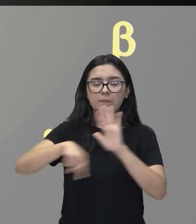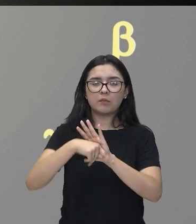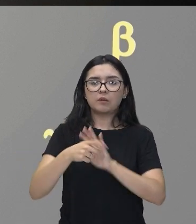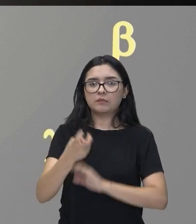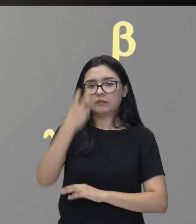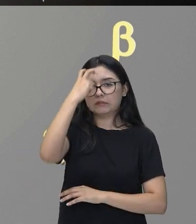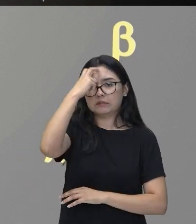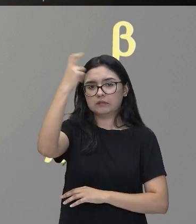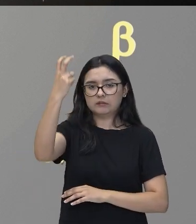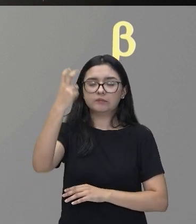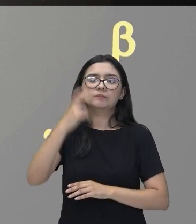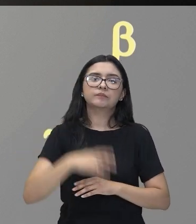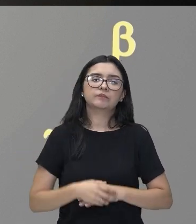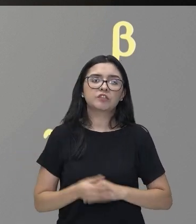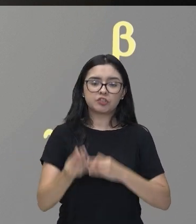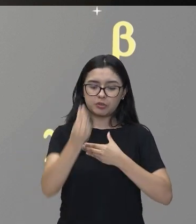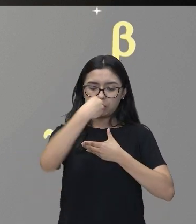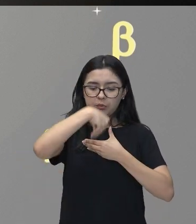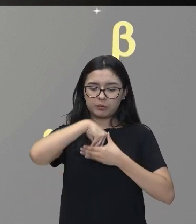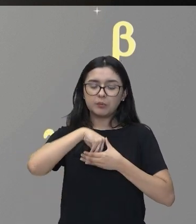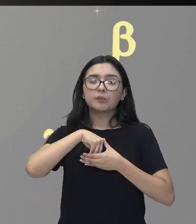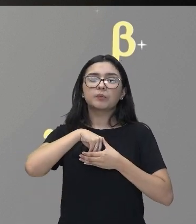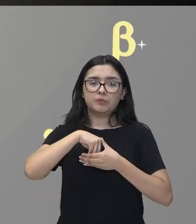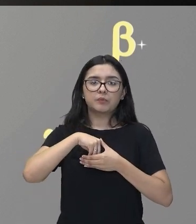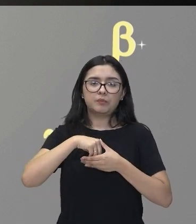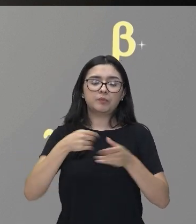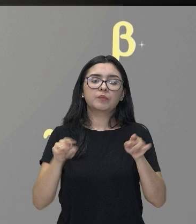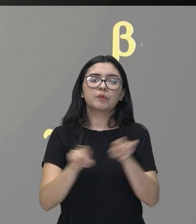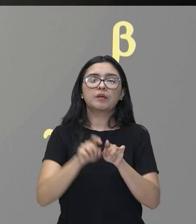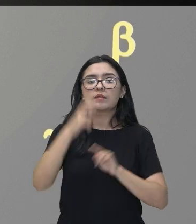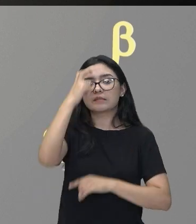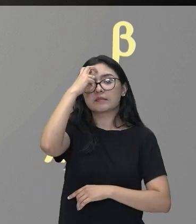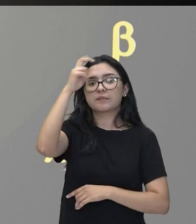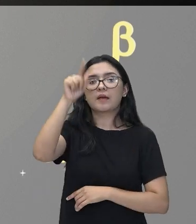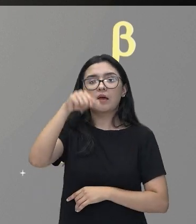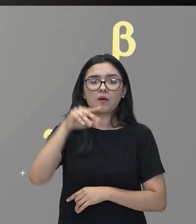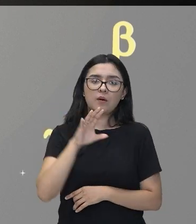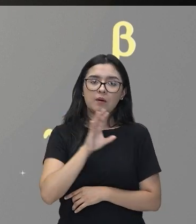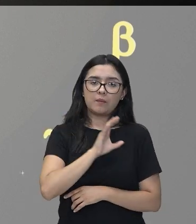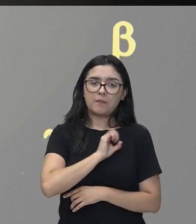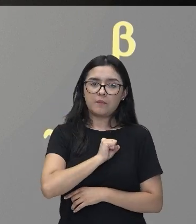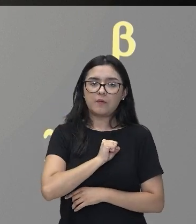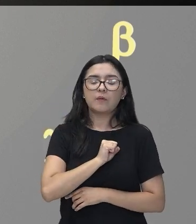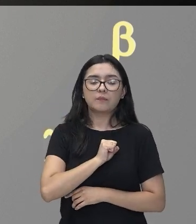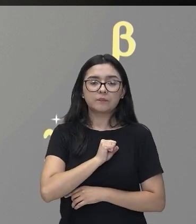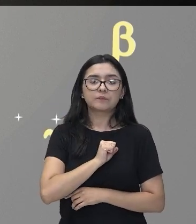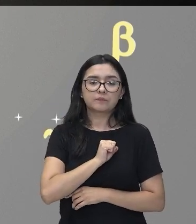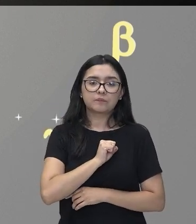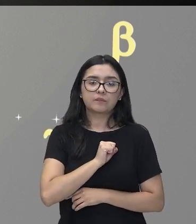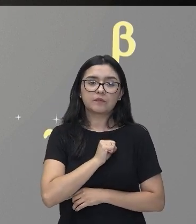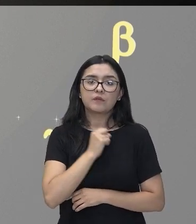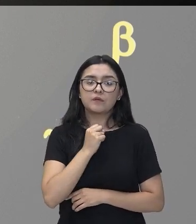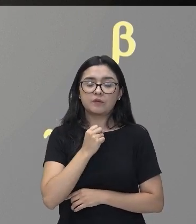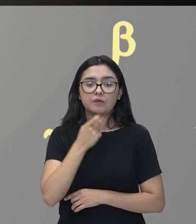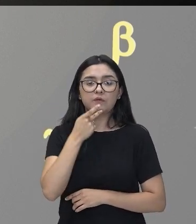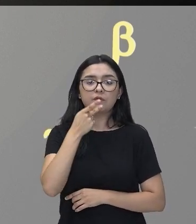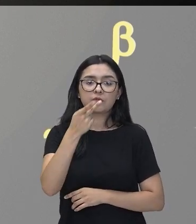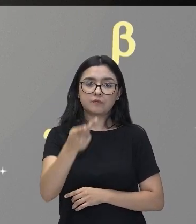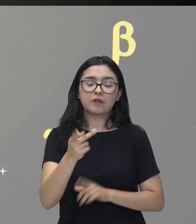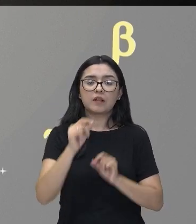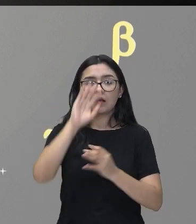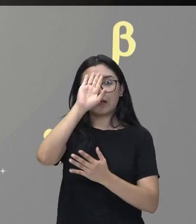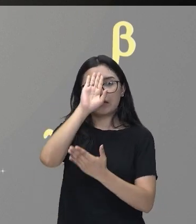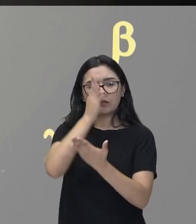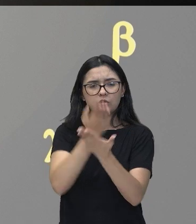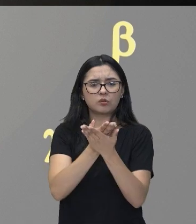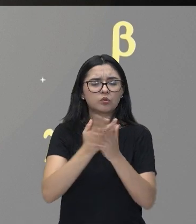sol interior. Esse saber era o amor. Com a fala e com o amor, Nhamandu acreditou que